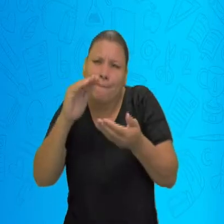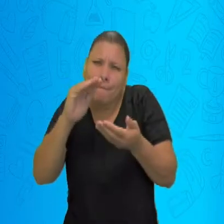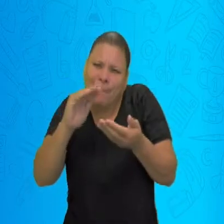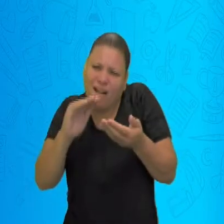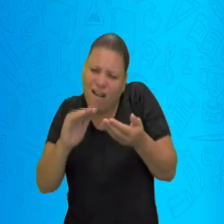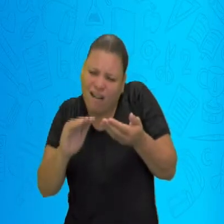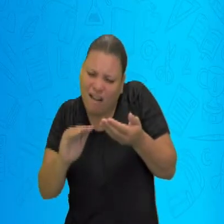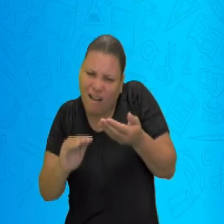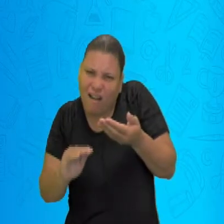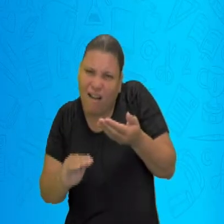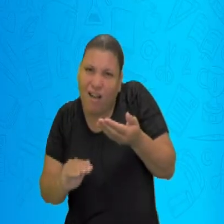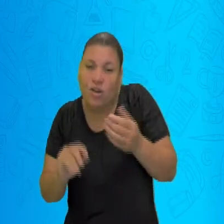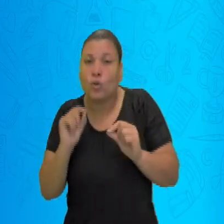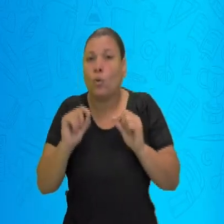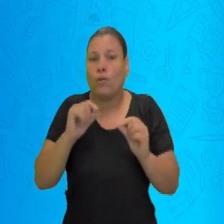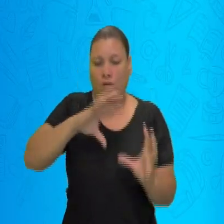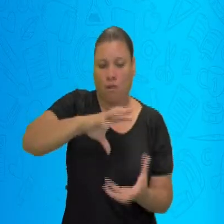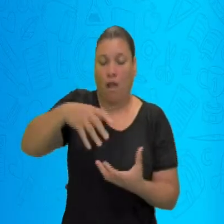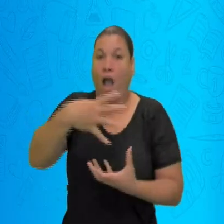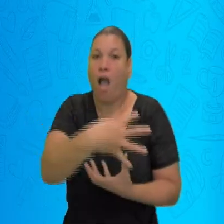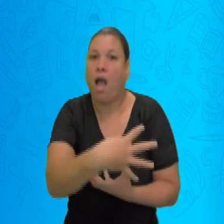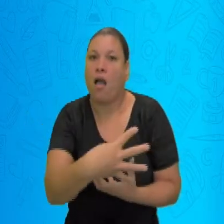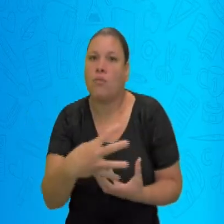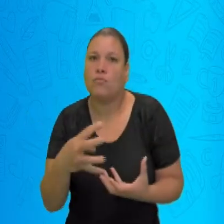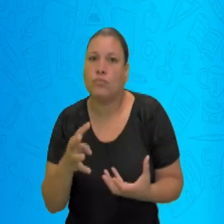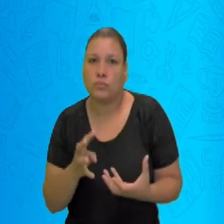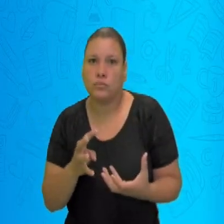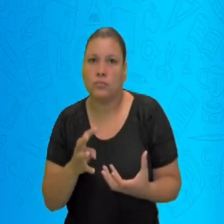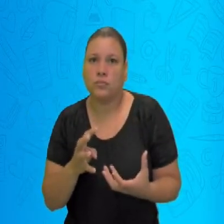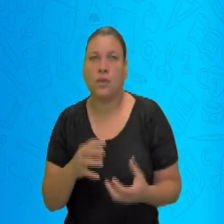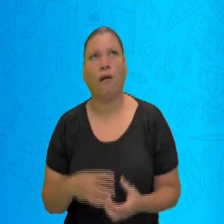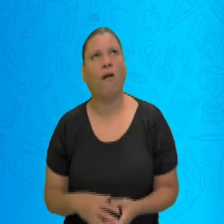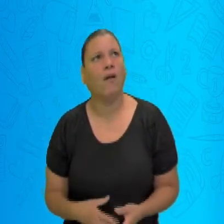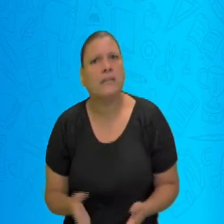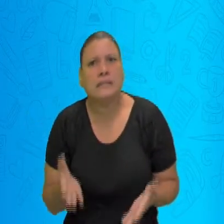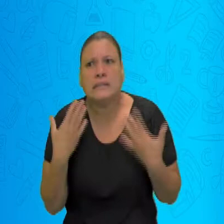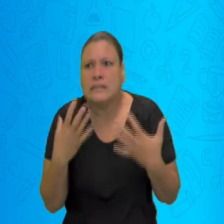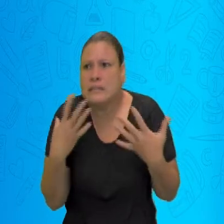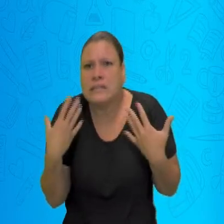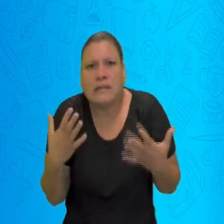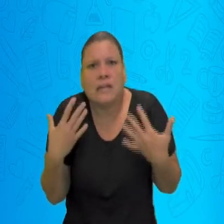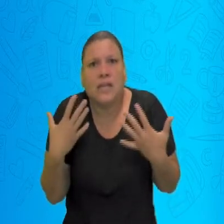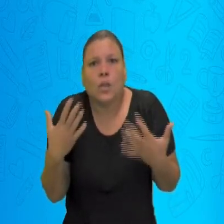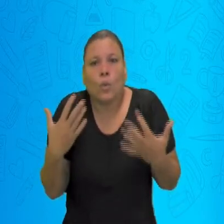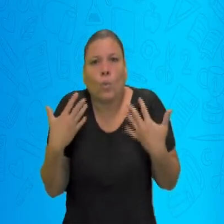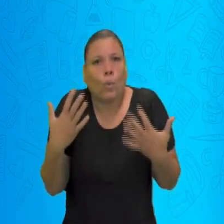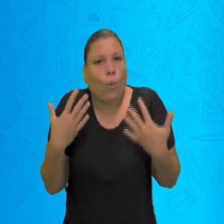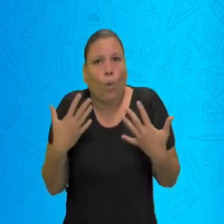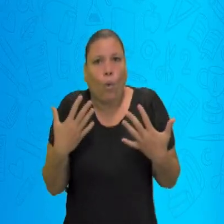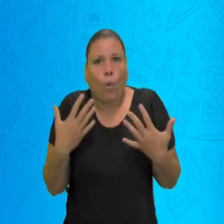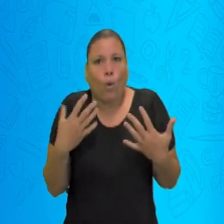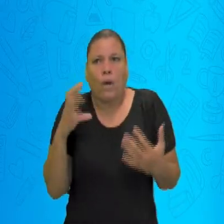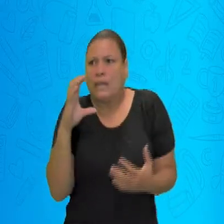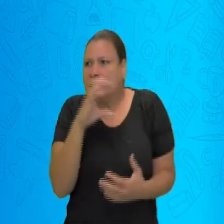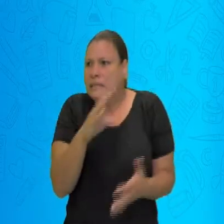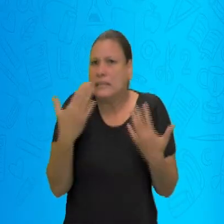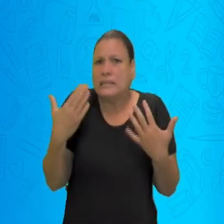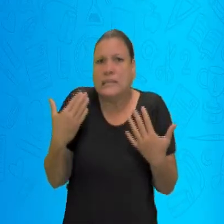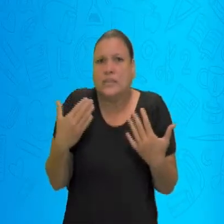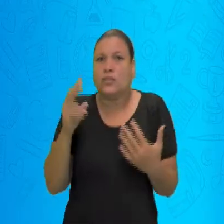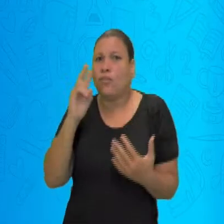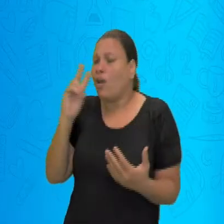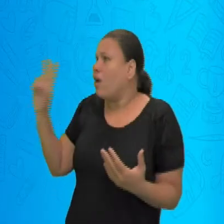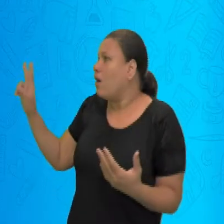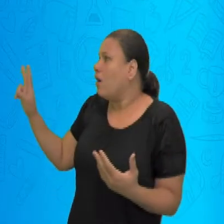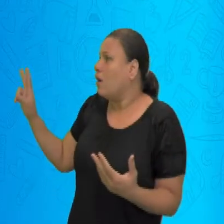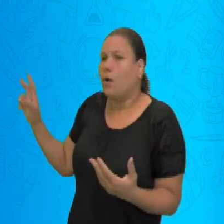a latitude, mais alta é a temperatura. Quanto mais próximo aqui,